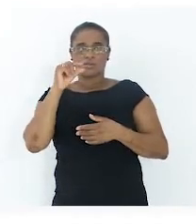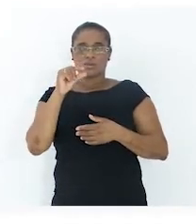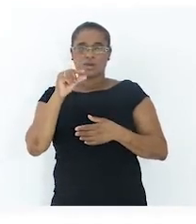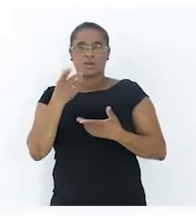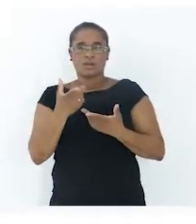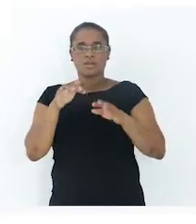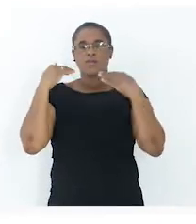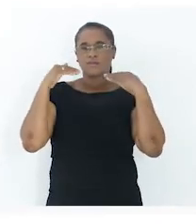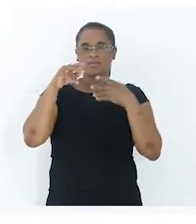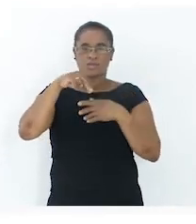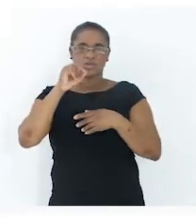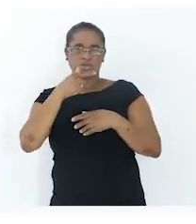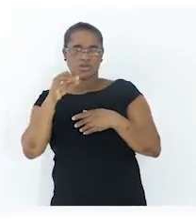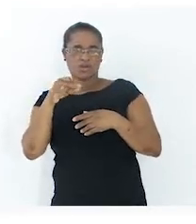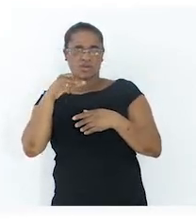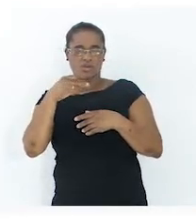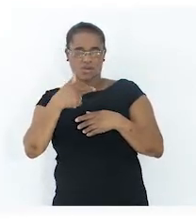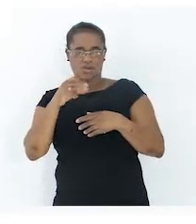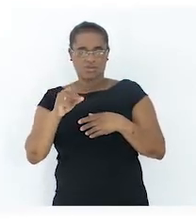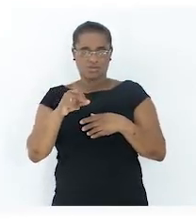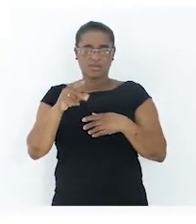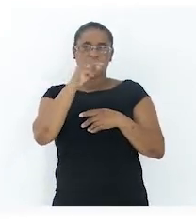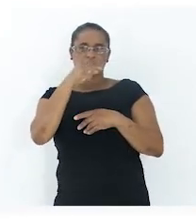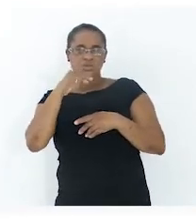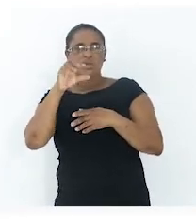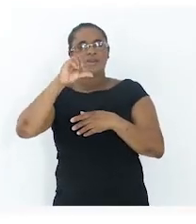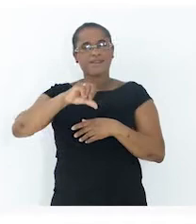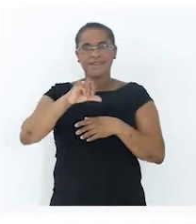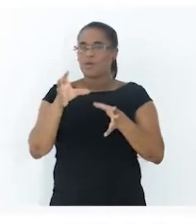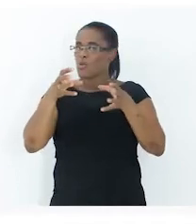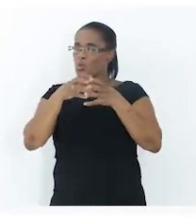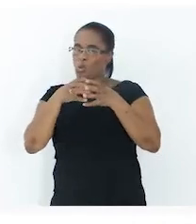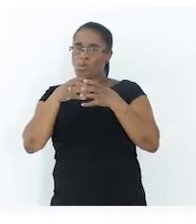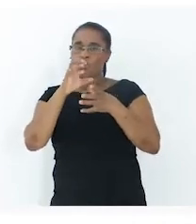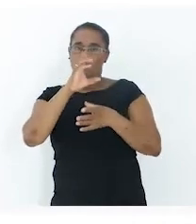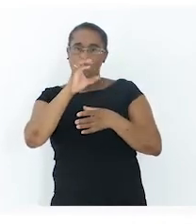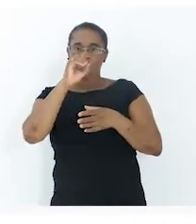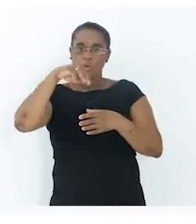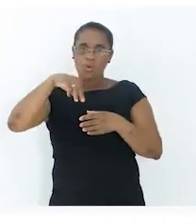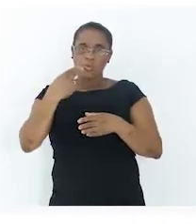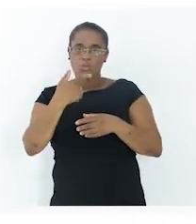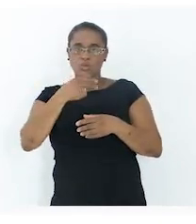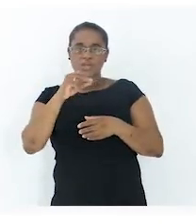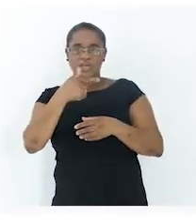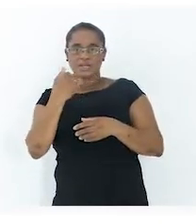nota. A subtração em Q não é comutativa e nem associativa. Vou mostrar